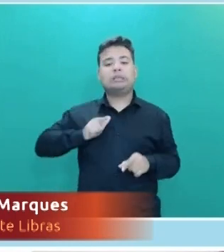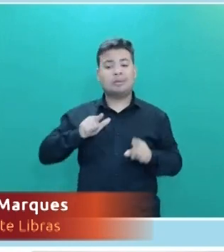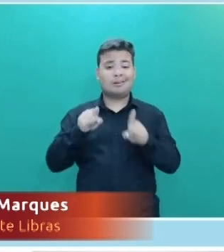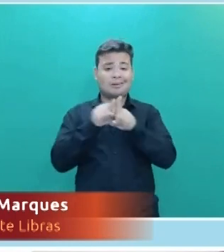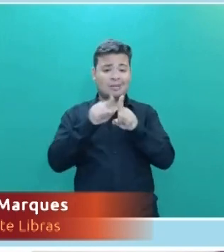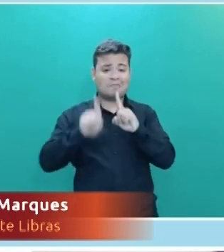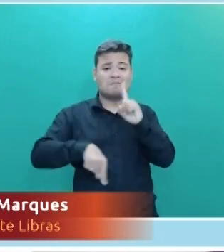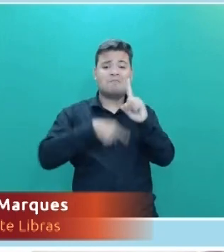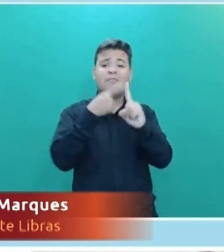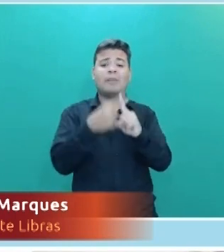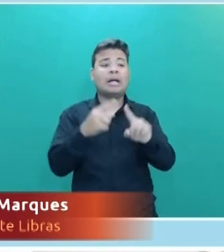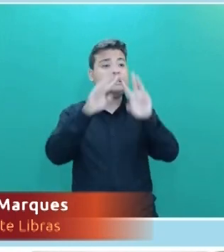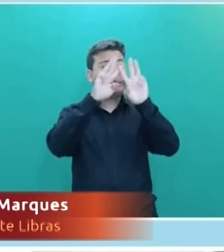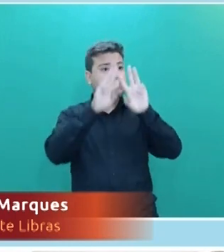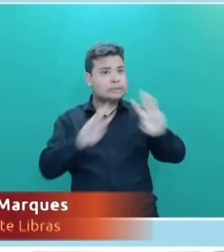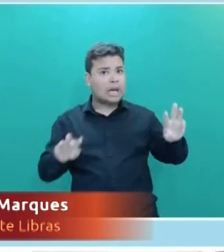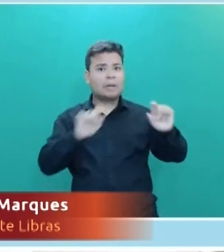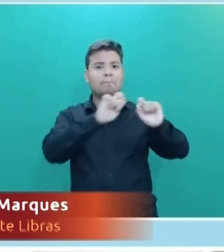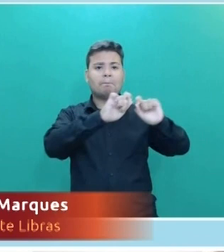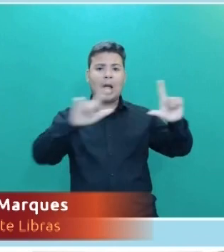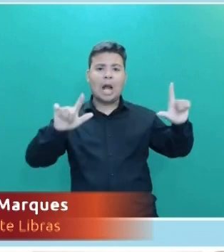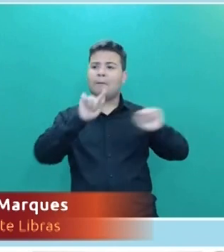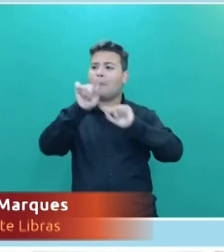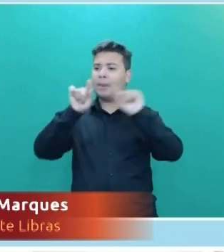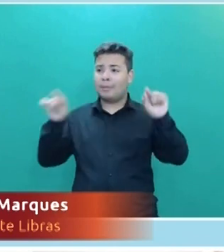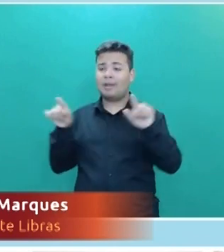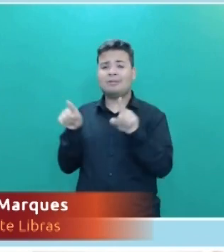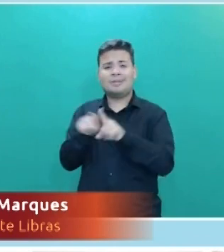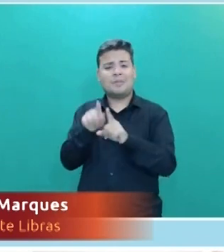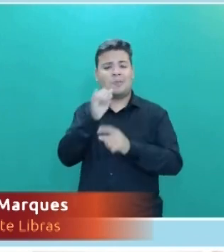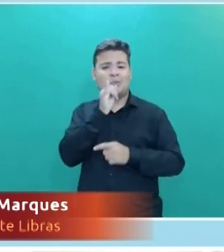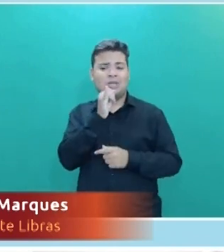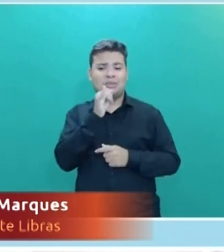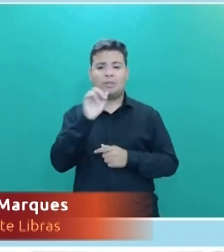trabalho escravo, o Repórter Brasil, por exemplo, De Olho nos